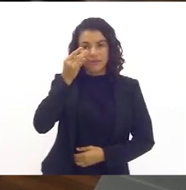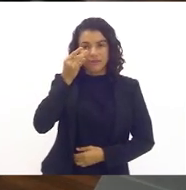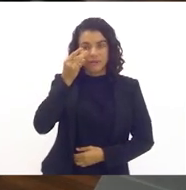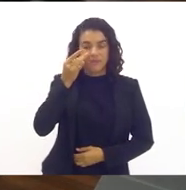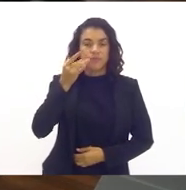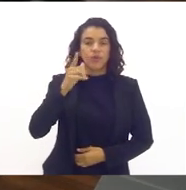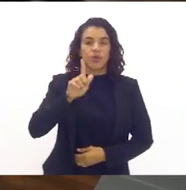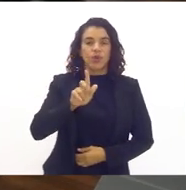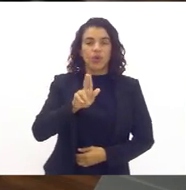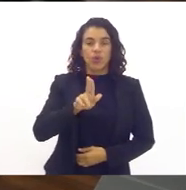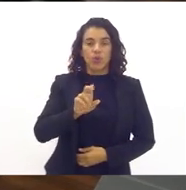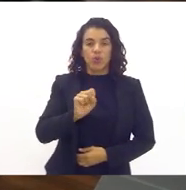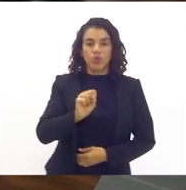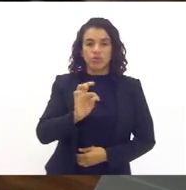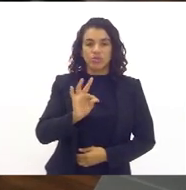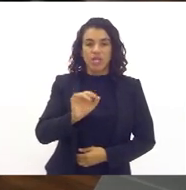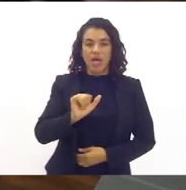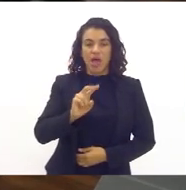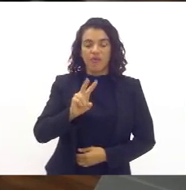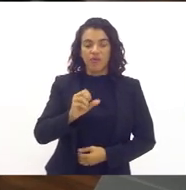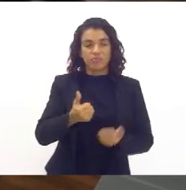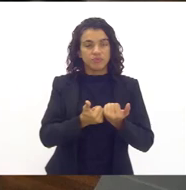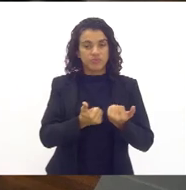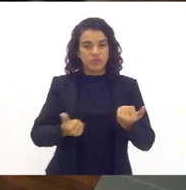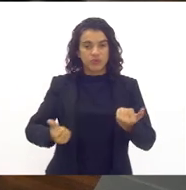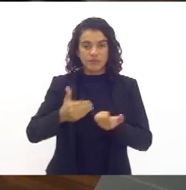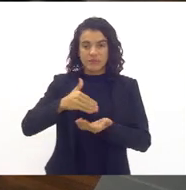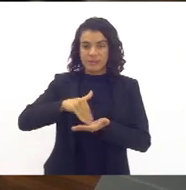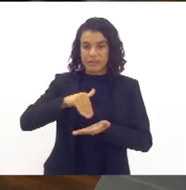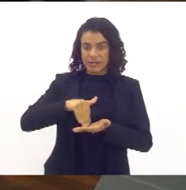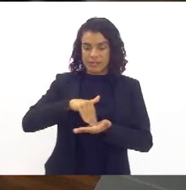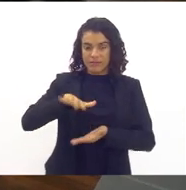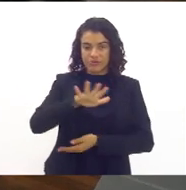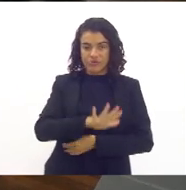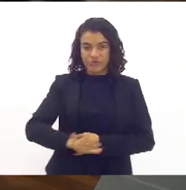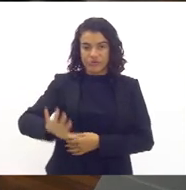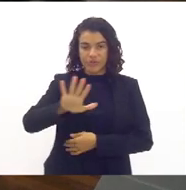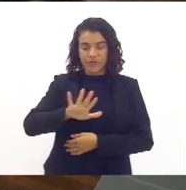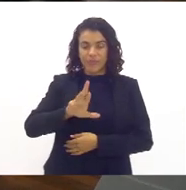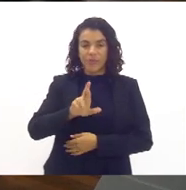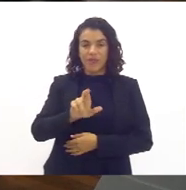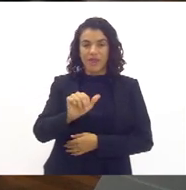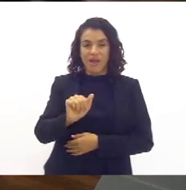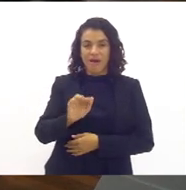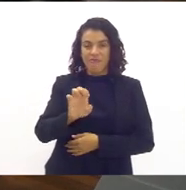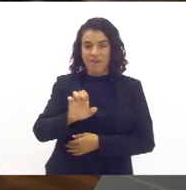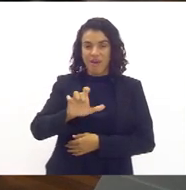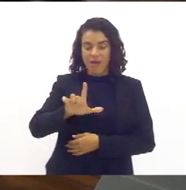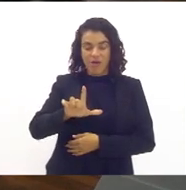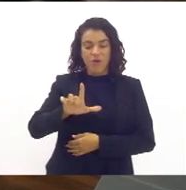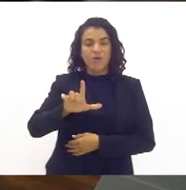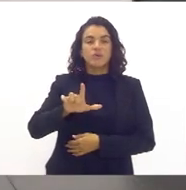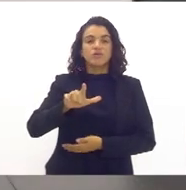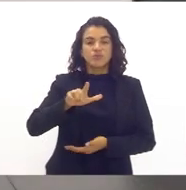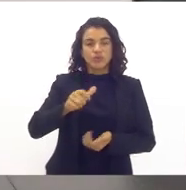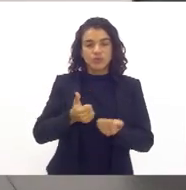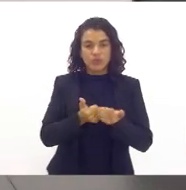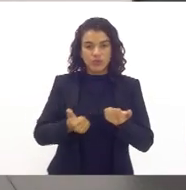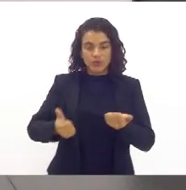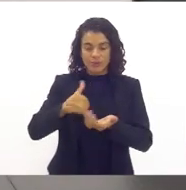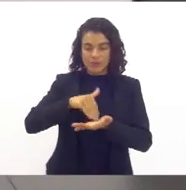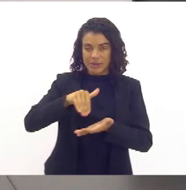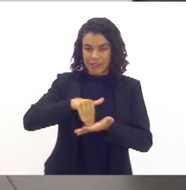do Gustavo, subsecretário-geral, e do Rafael, subsecretário-geral de Fazenda e subsecretário